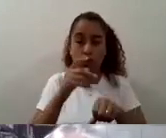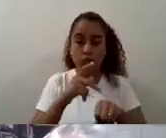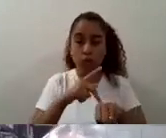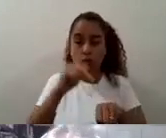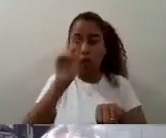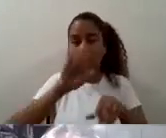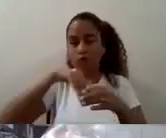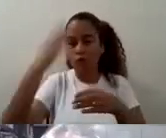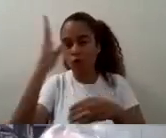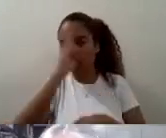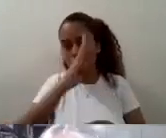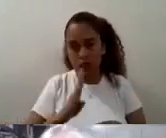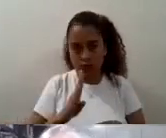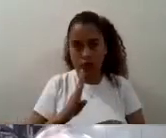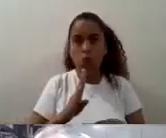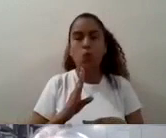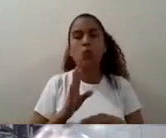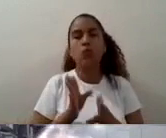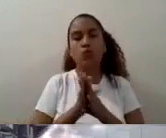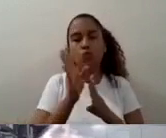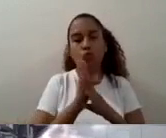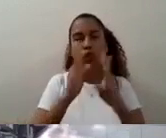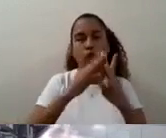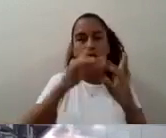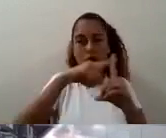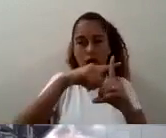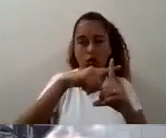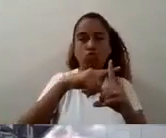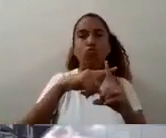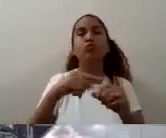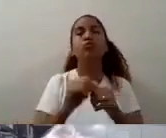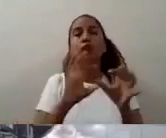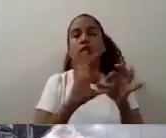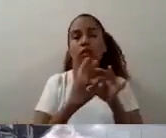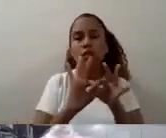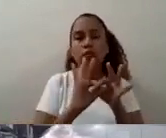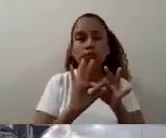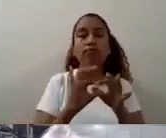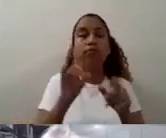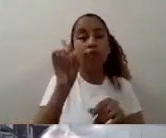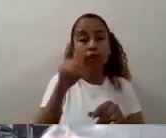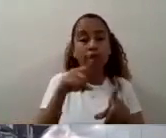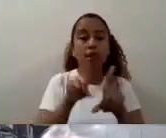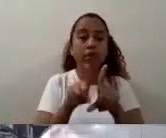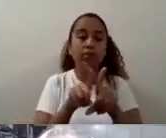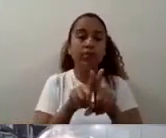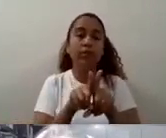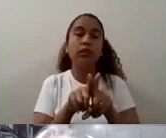Conselho Mundial de Igrejas e a ACT Aliança, a CFE também tem